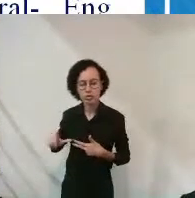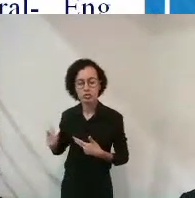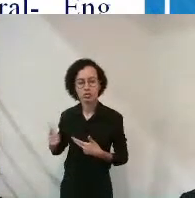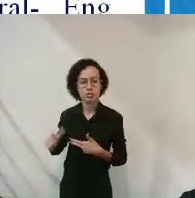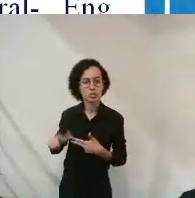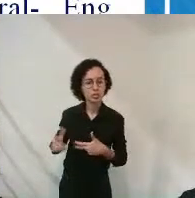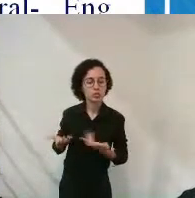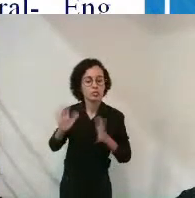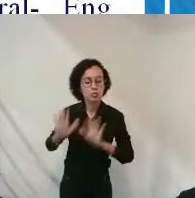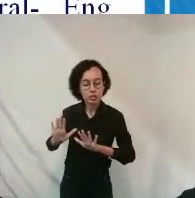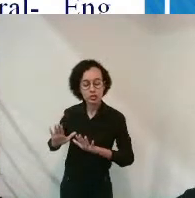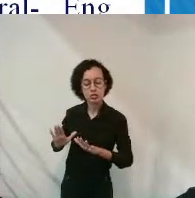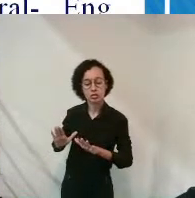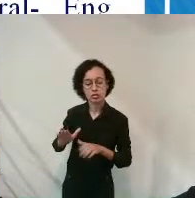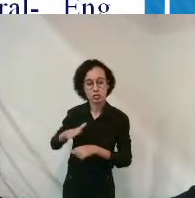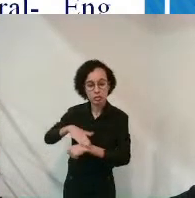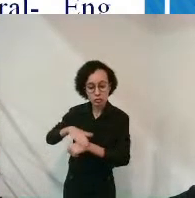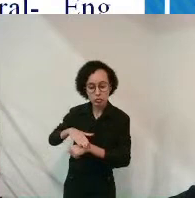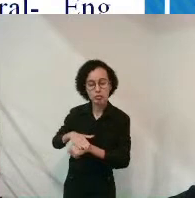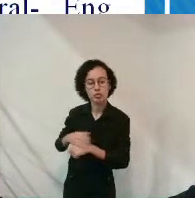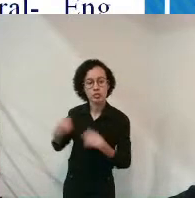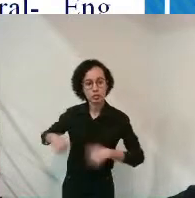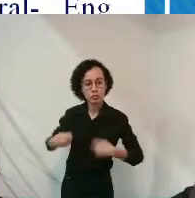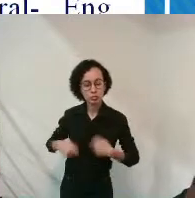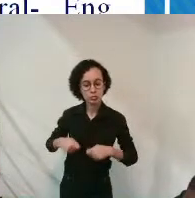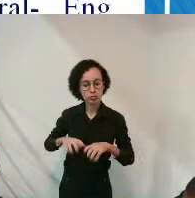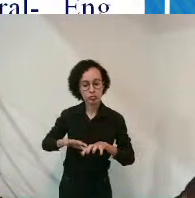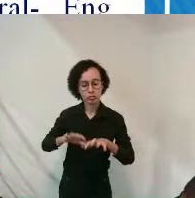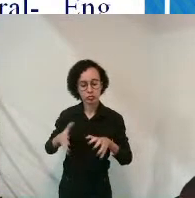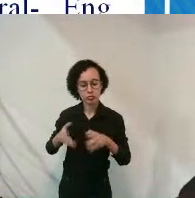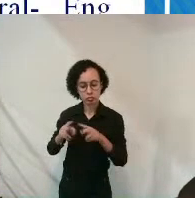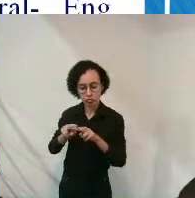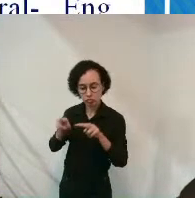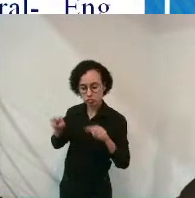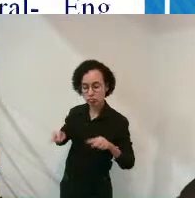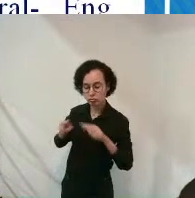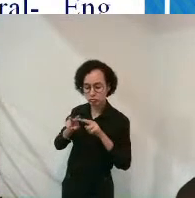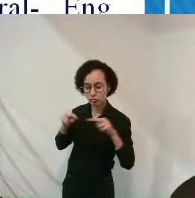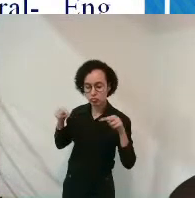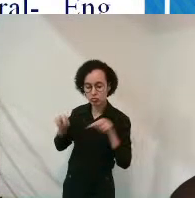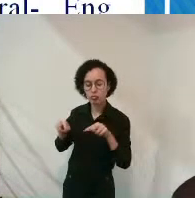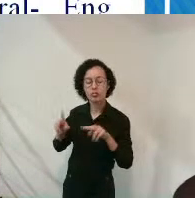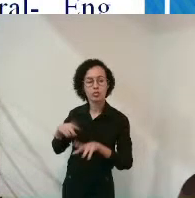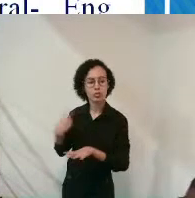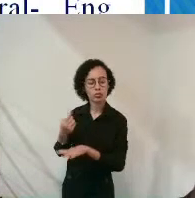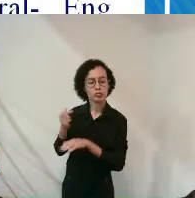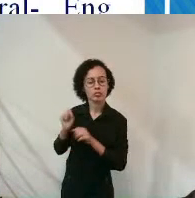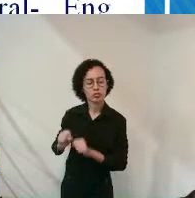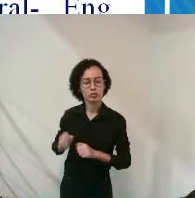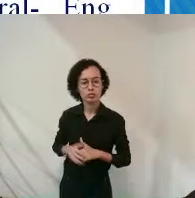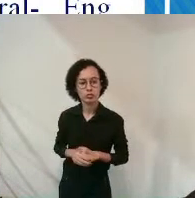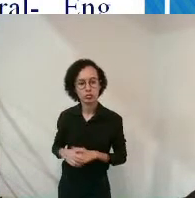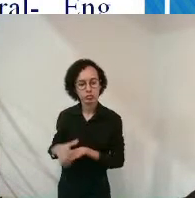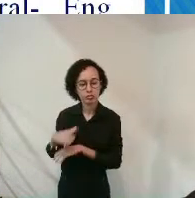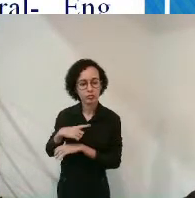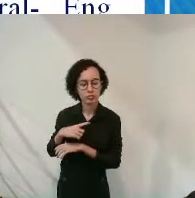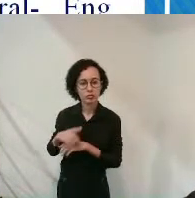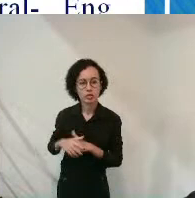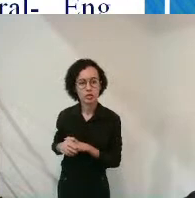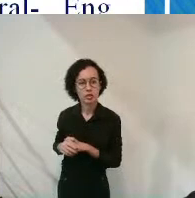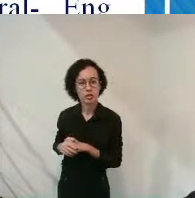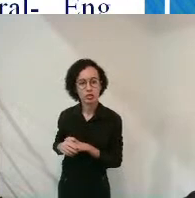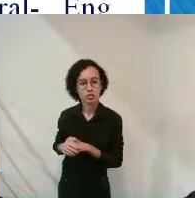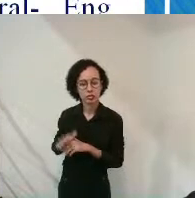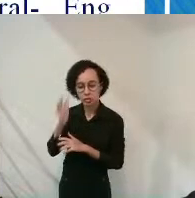mas são situações que precisam ser visibilizadas para que possamos ter uma